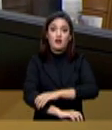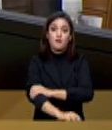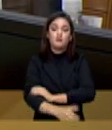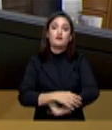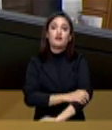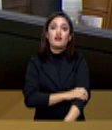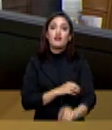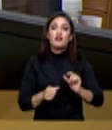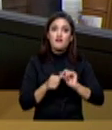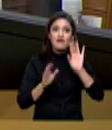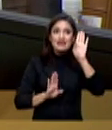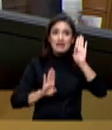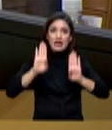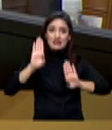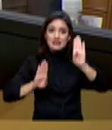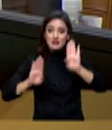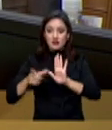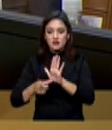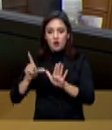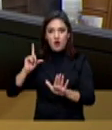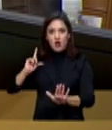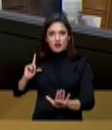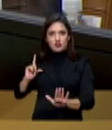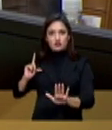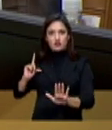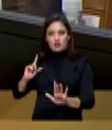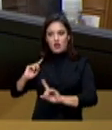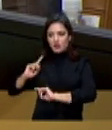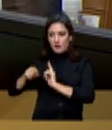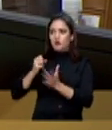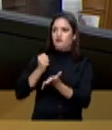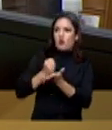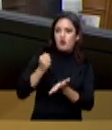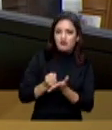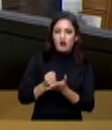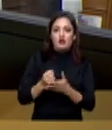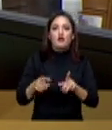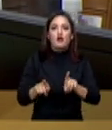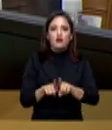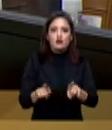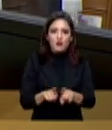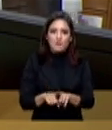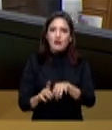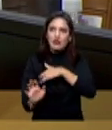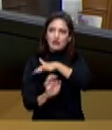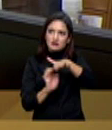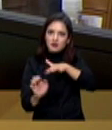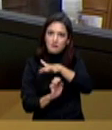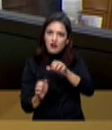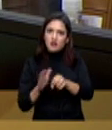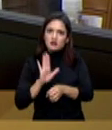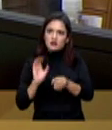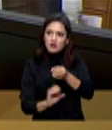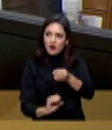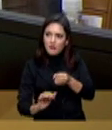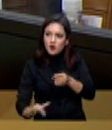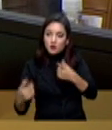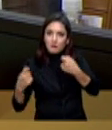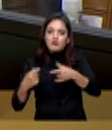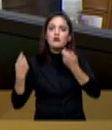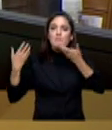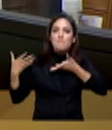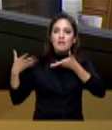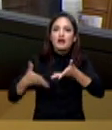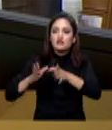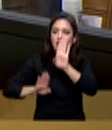processo licitatório prévio a contratação e que as companhias de saneamento devem participar